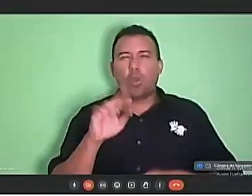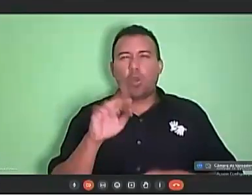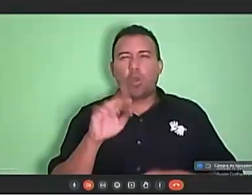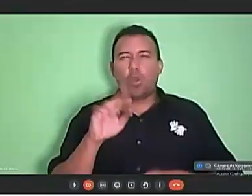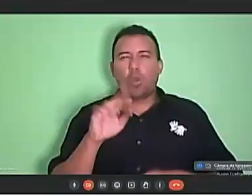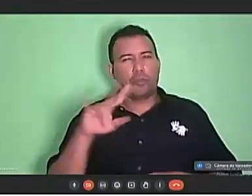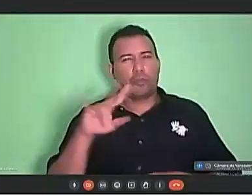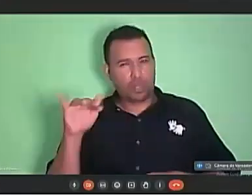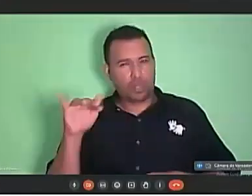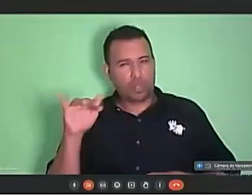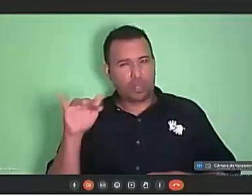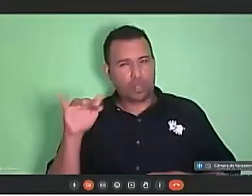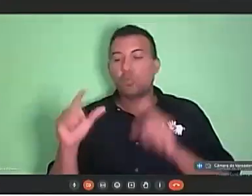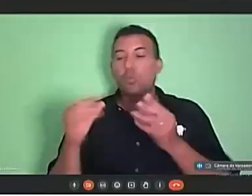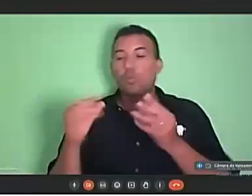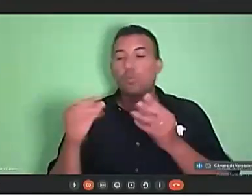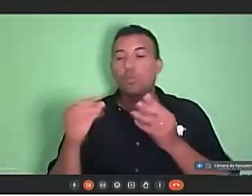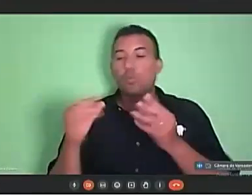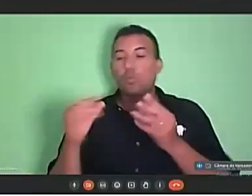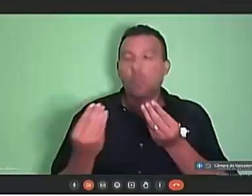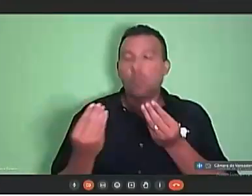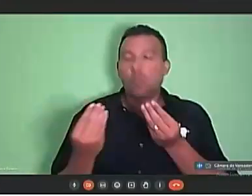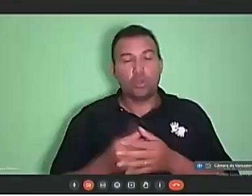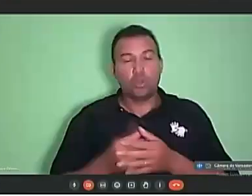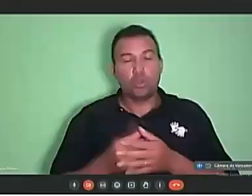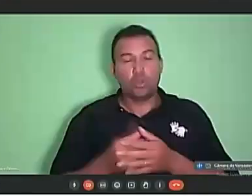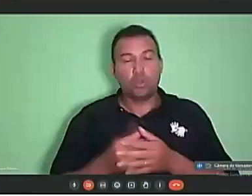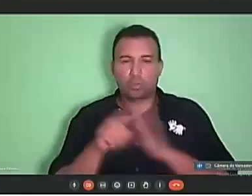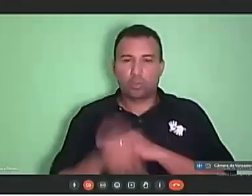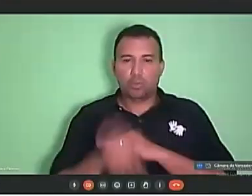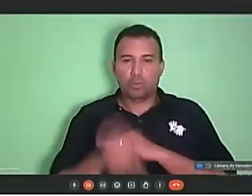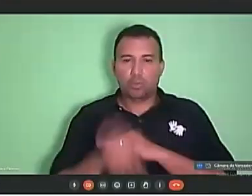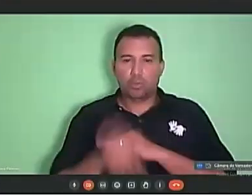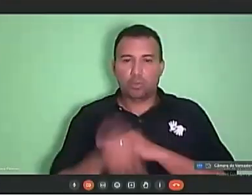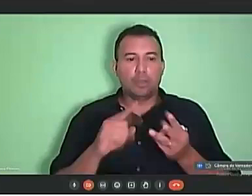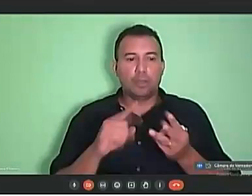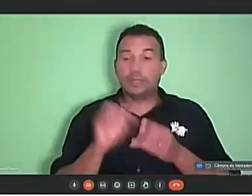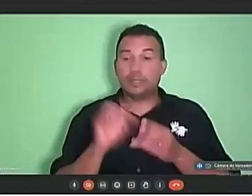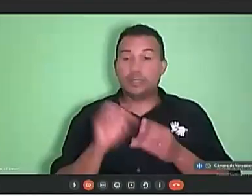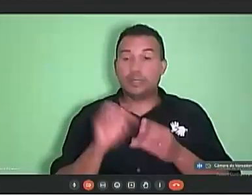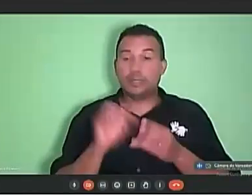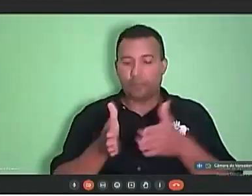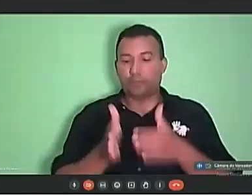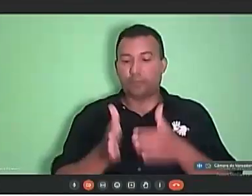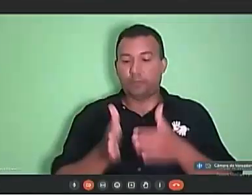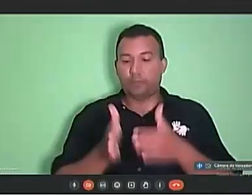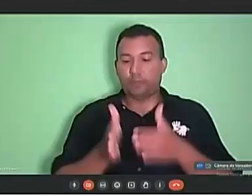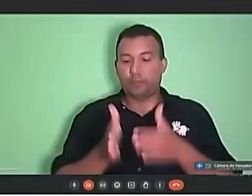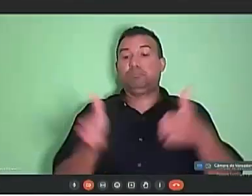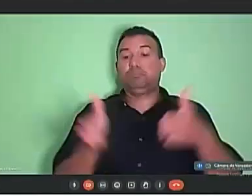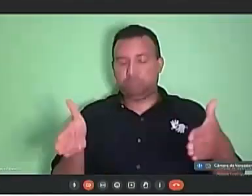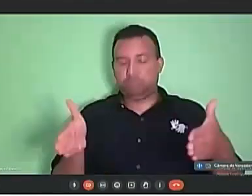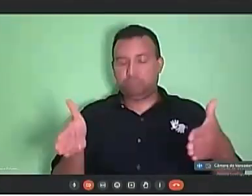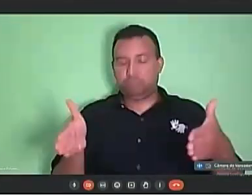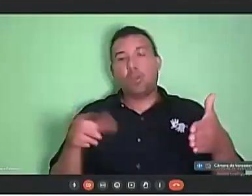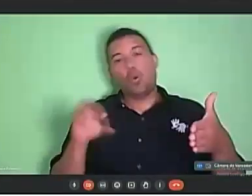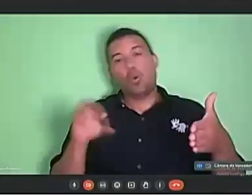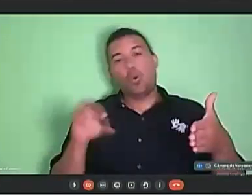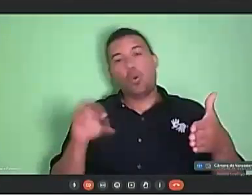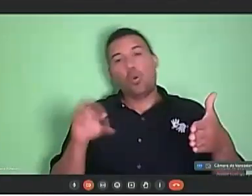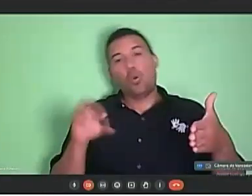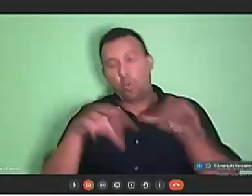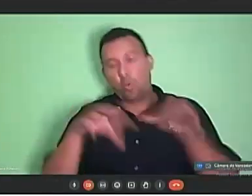pergunta. Se fizermos alargamentos da calha principal, resolve? Se dragar e rebaixar a calha, quanto que melhora isso